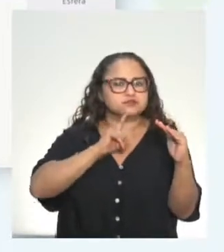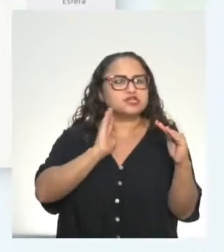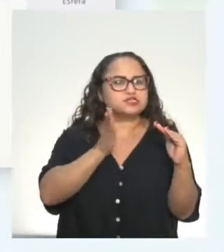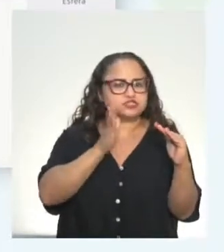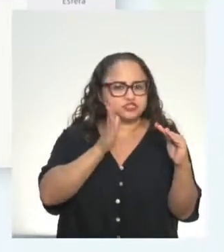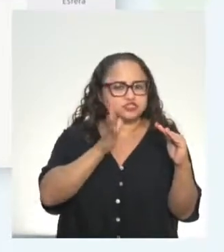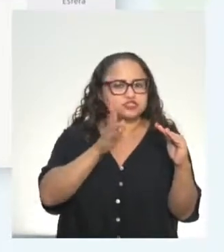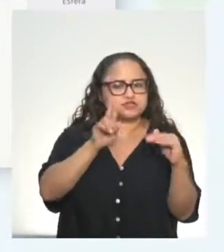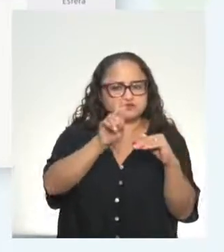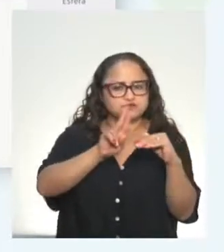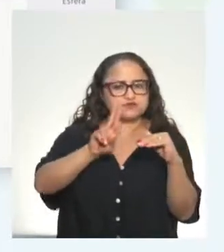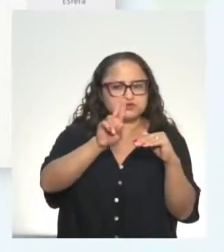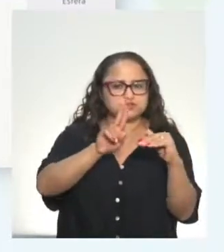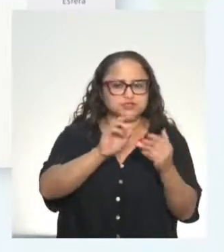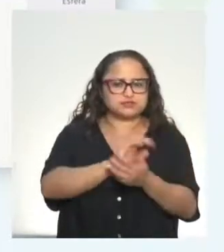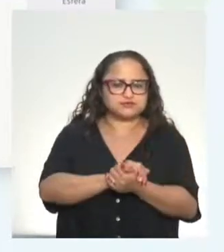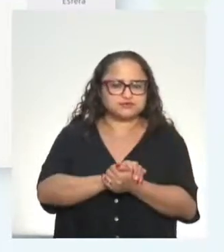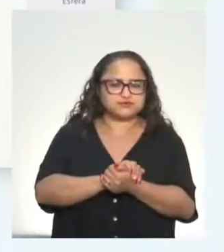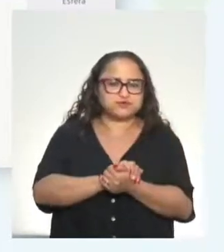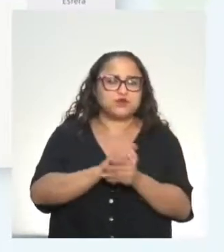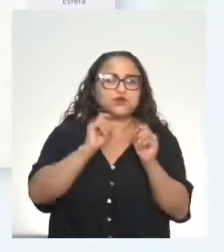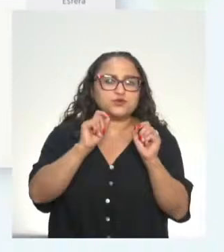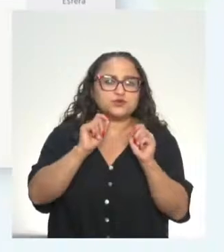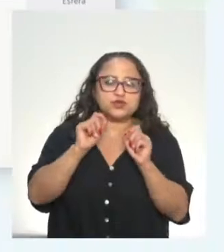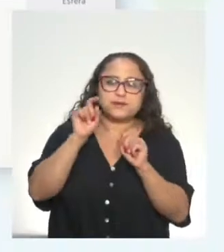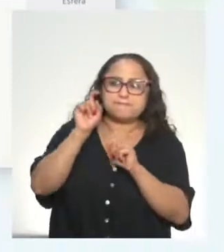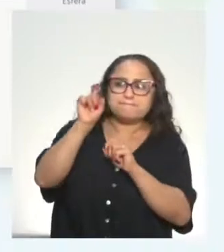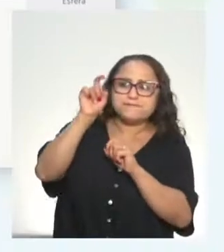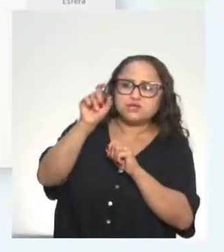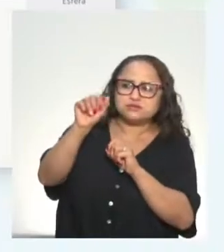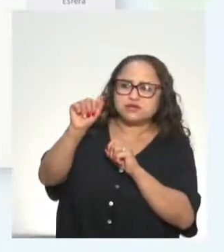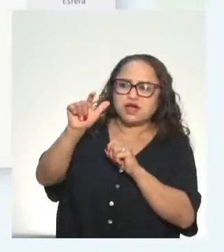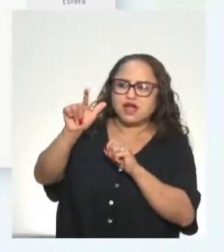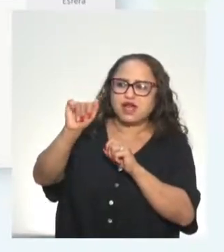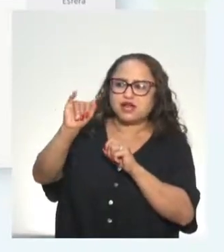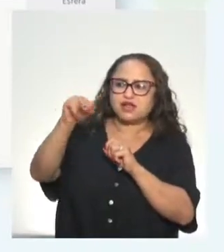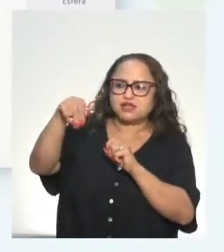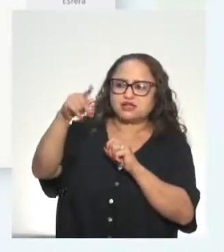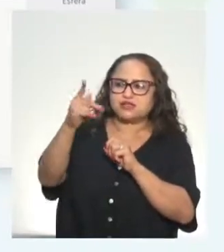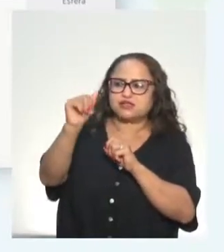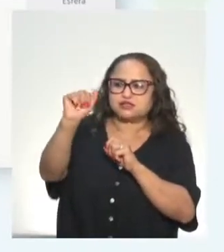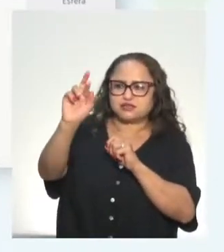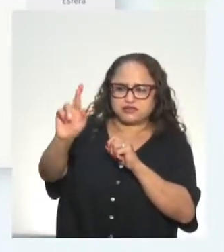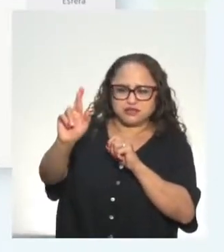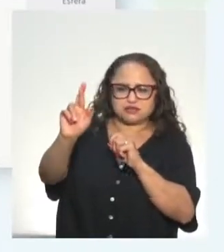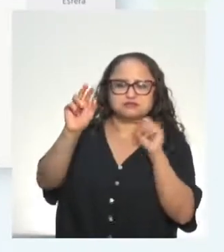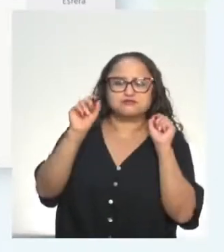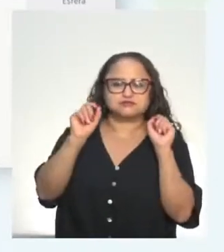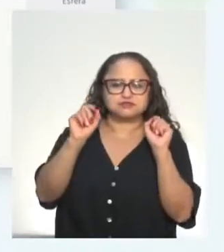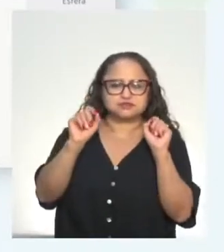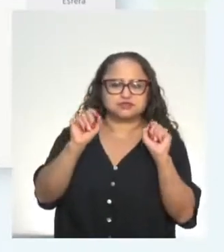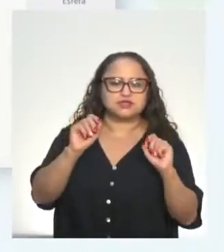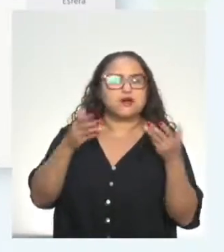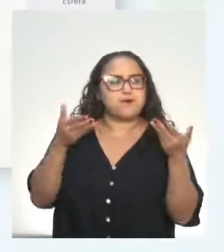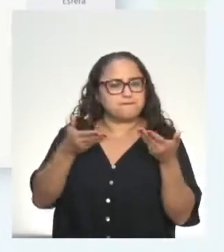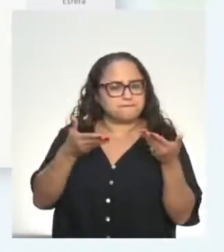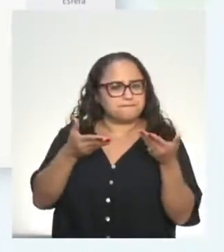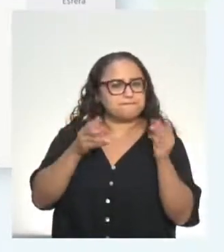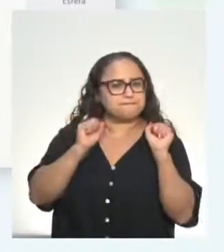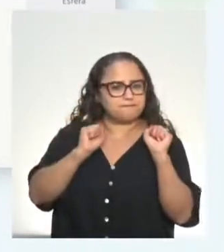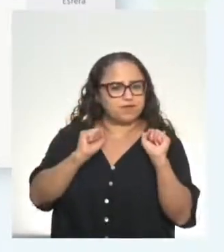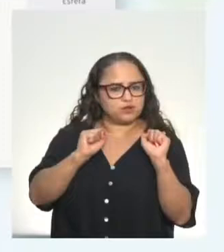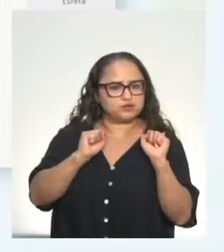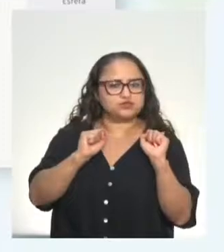que a gente vai usar, né? É o botão alinhar. Então, cliquei em alinhar, posso alinhar aqui no